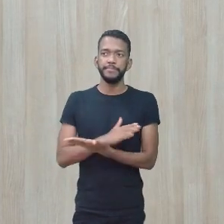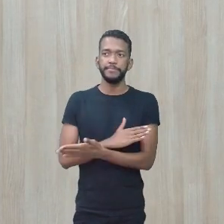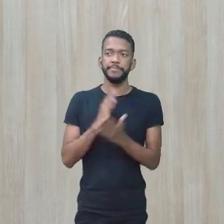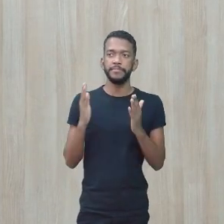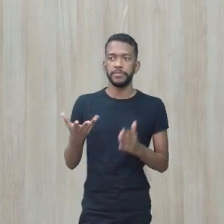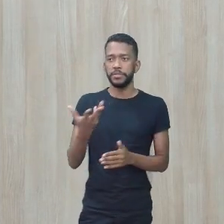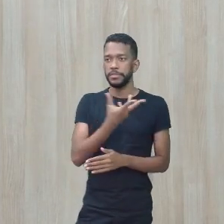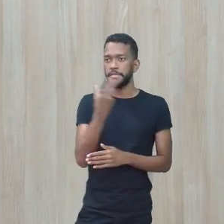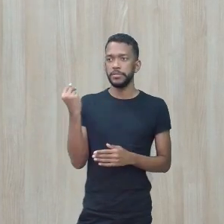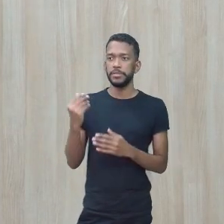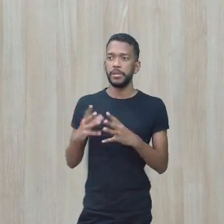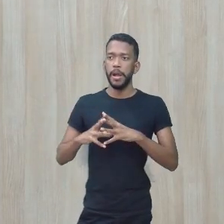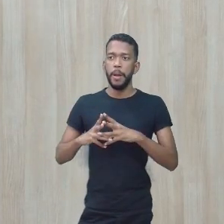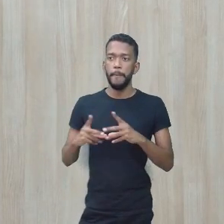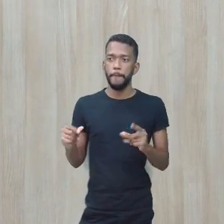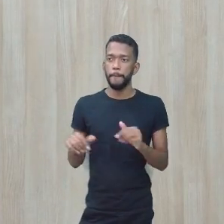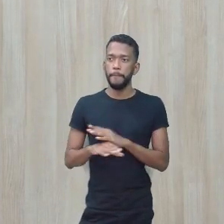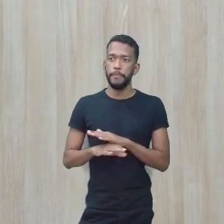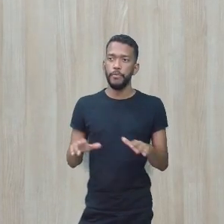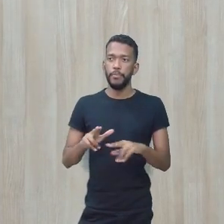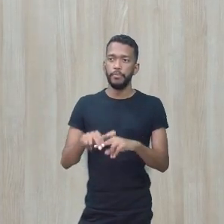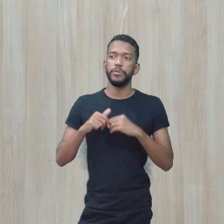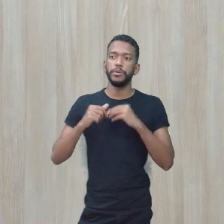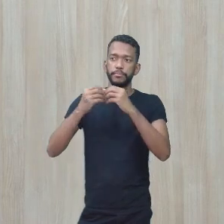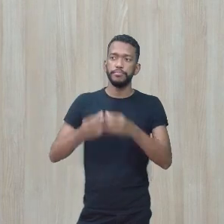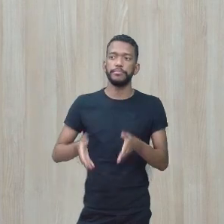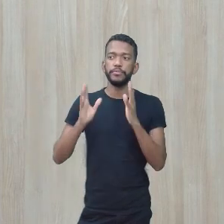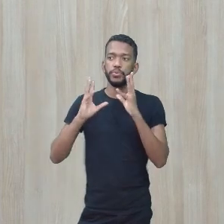esquecido, entrado em esquecimento, porque destruíram tudo.